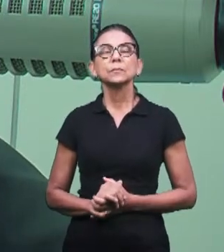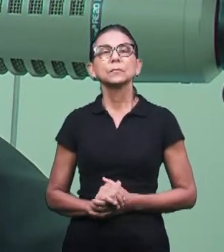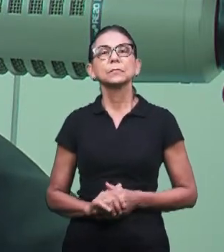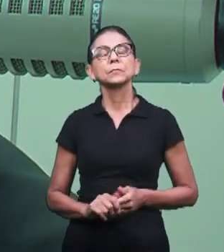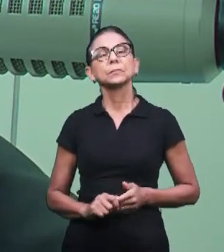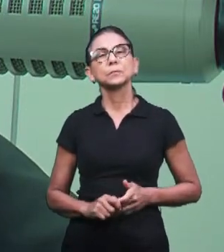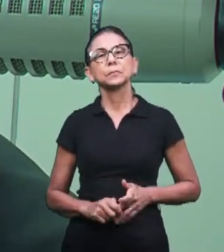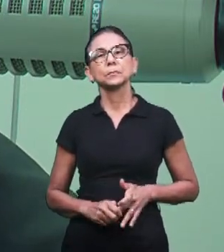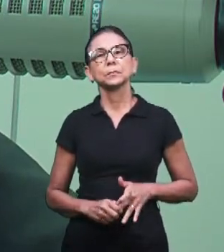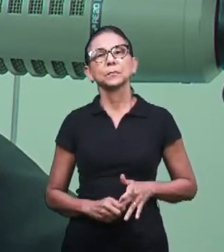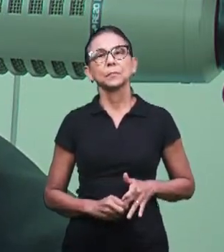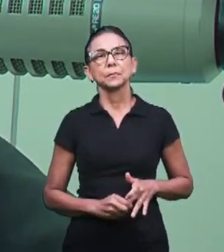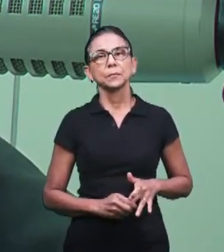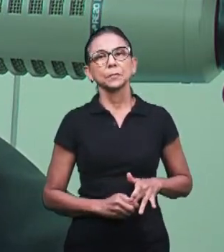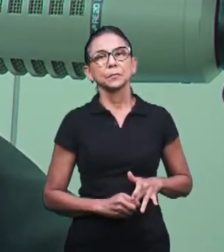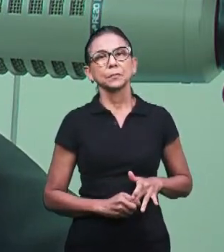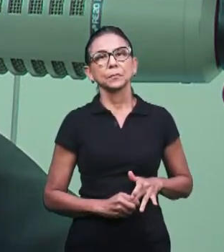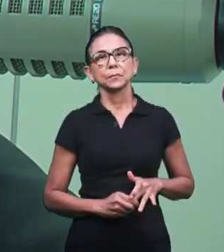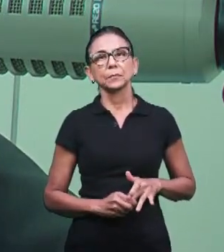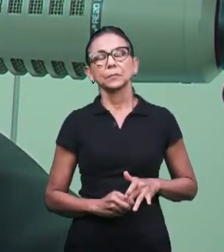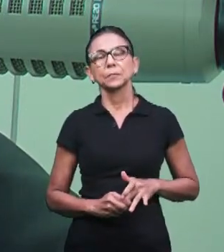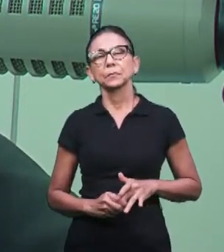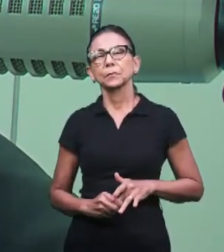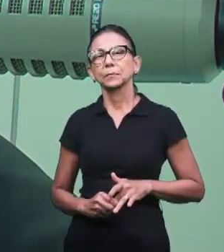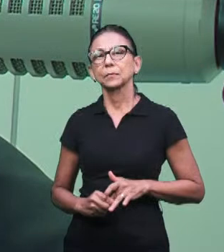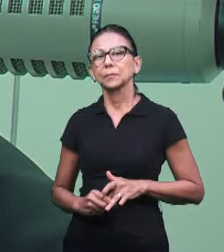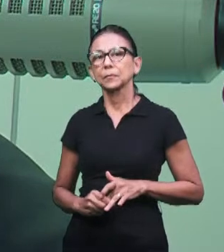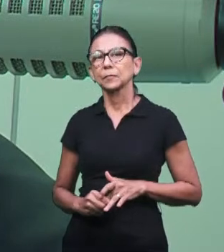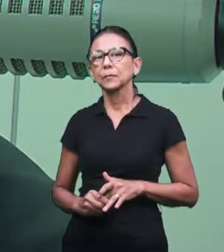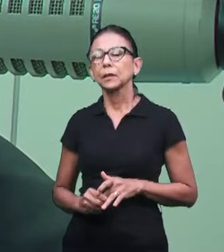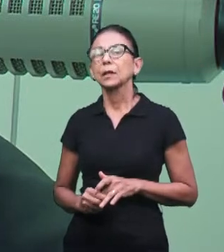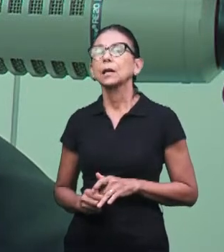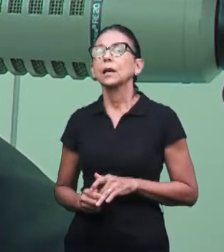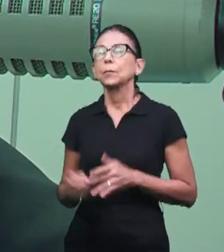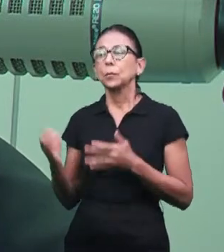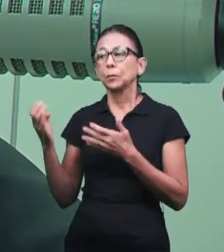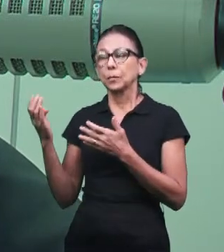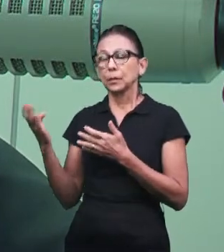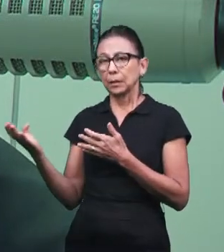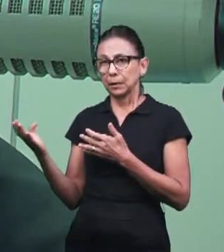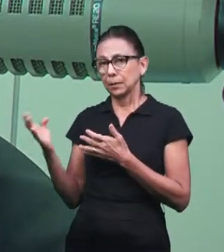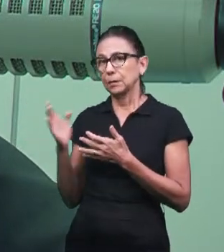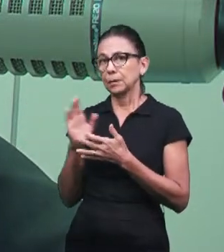organização das grandes evangelizações